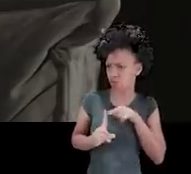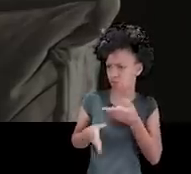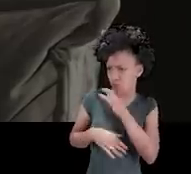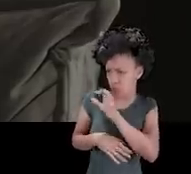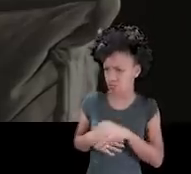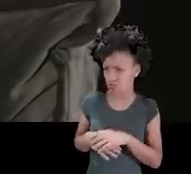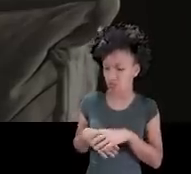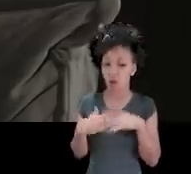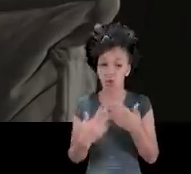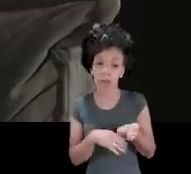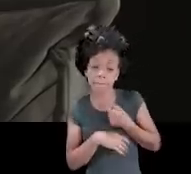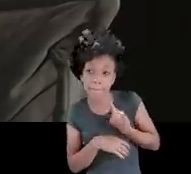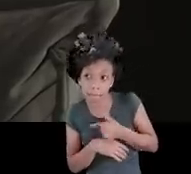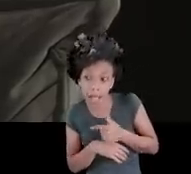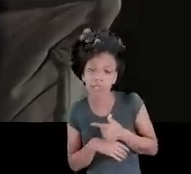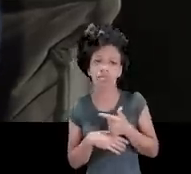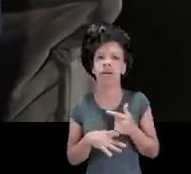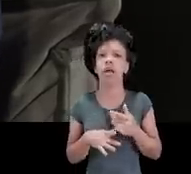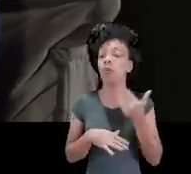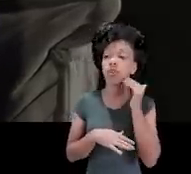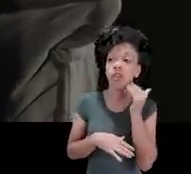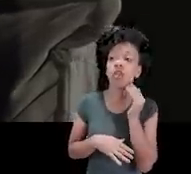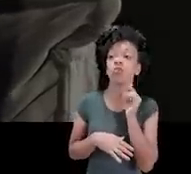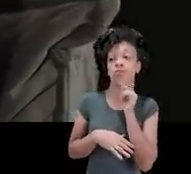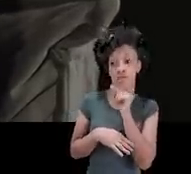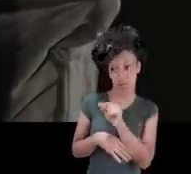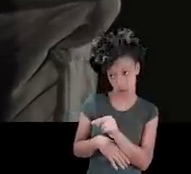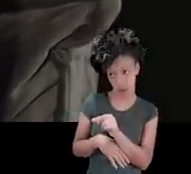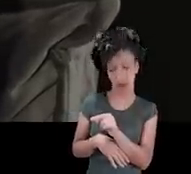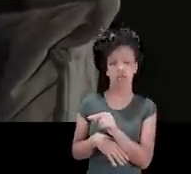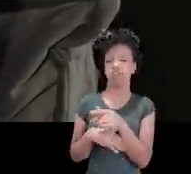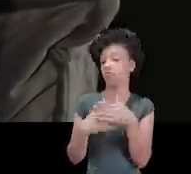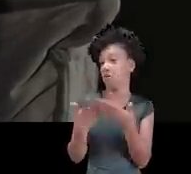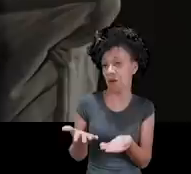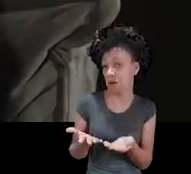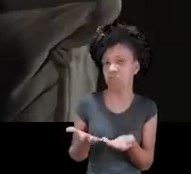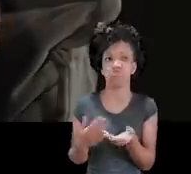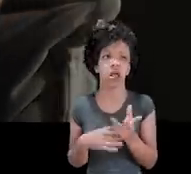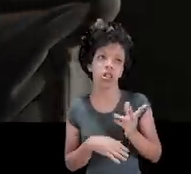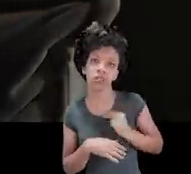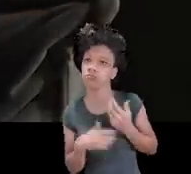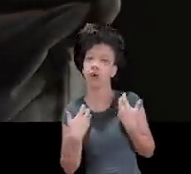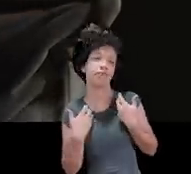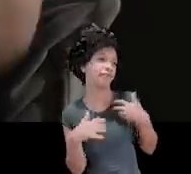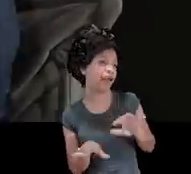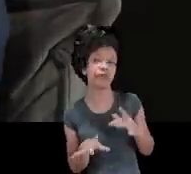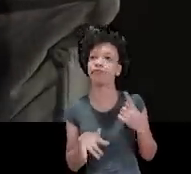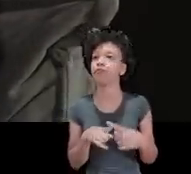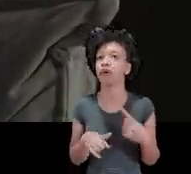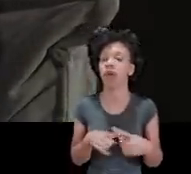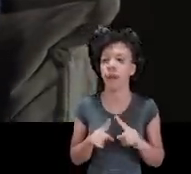exatamente... Quando você faz uma piada com você, eu entendo que você, fulana, não aceita por causa do que,